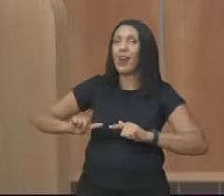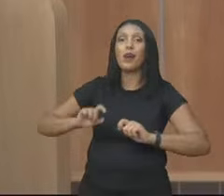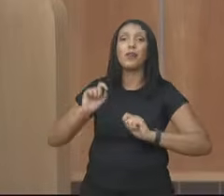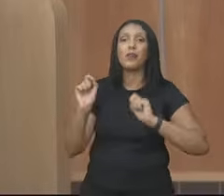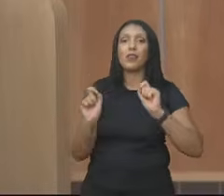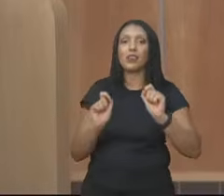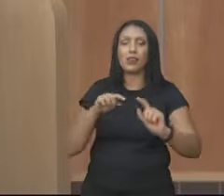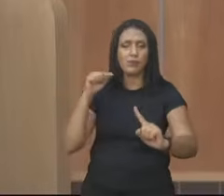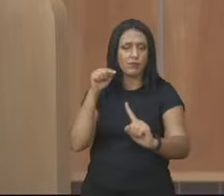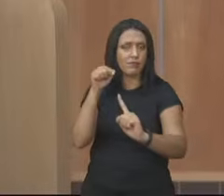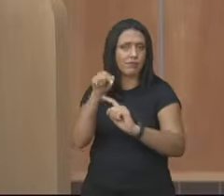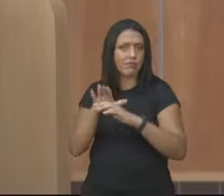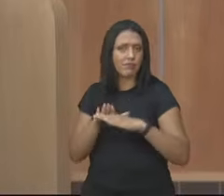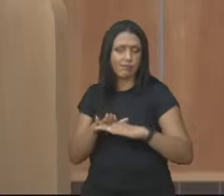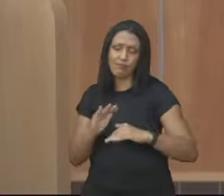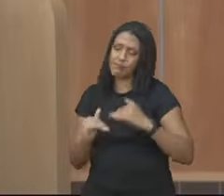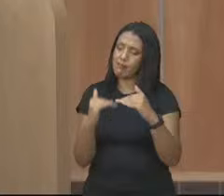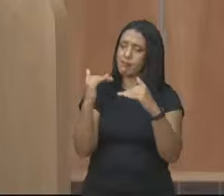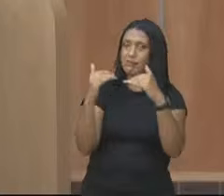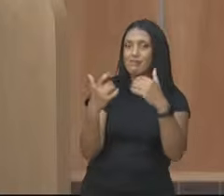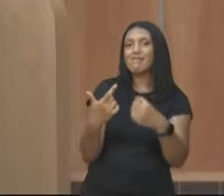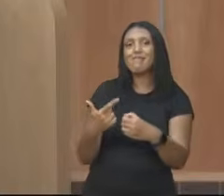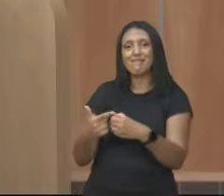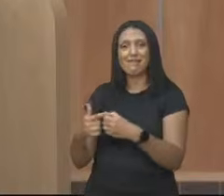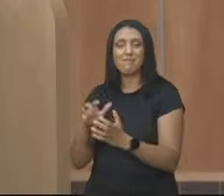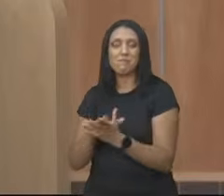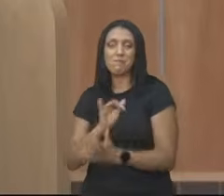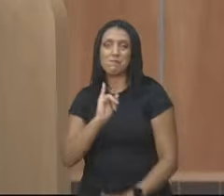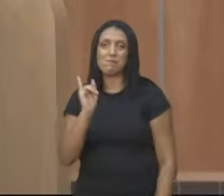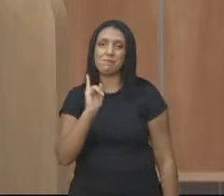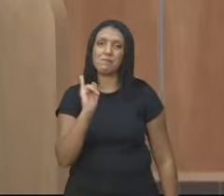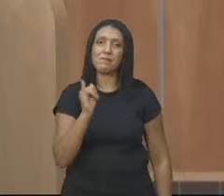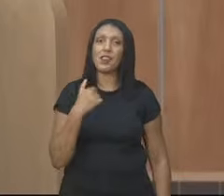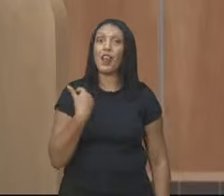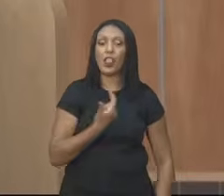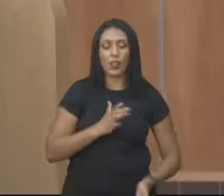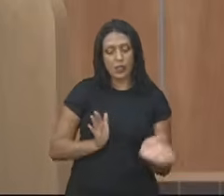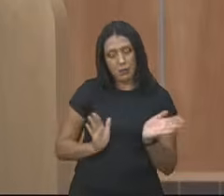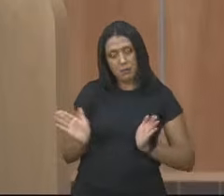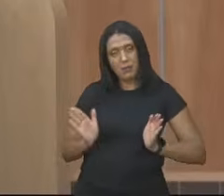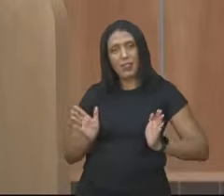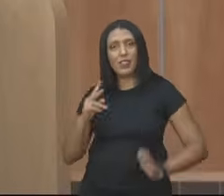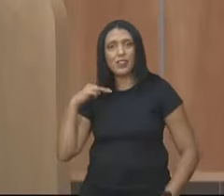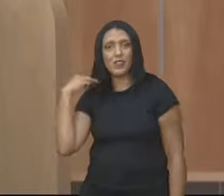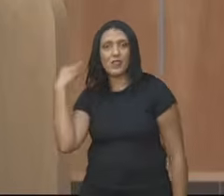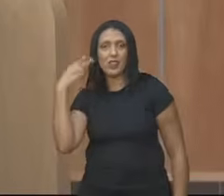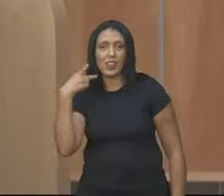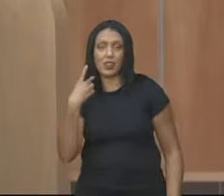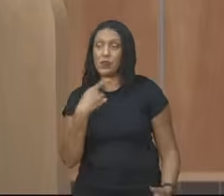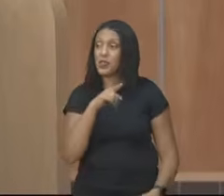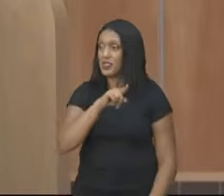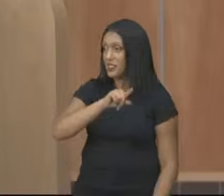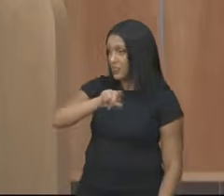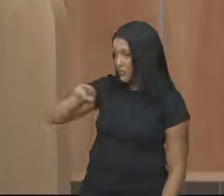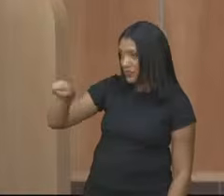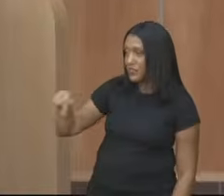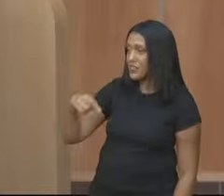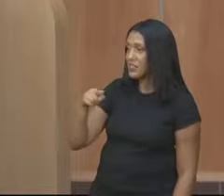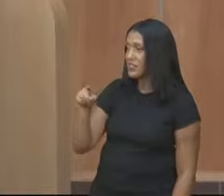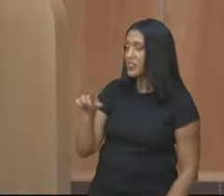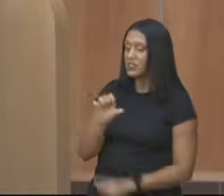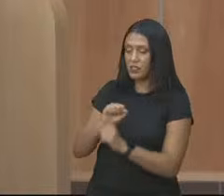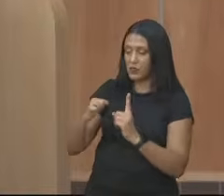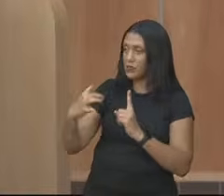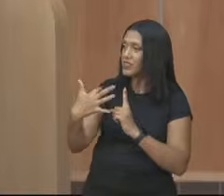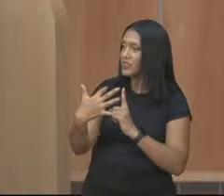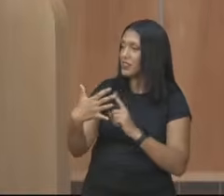luz em nosso mandato como vereadores, e vocês como pessoas que estão na cidade, na sociedade, acolhendo as pessoas que